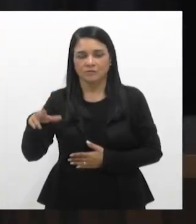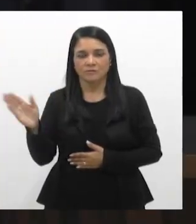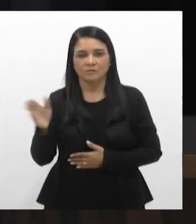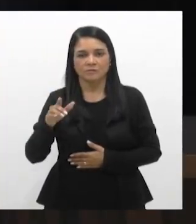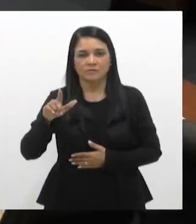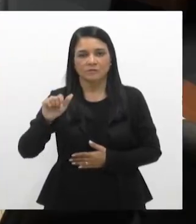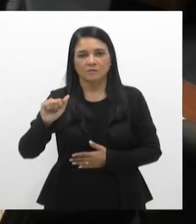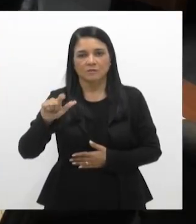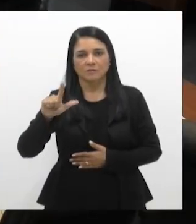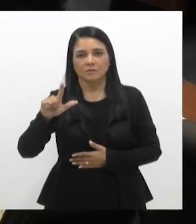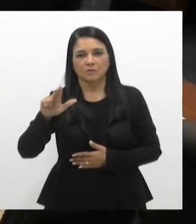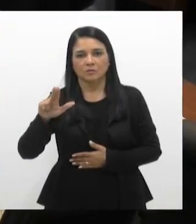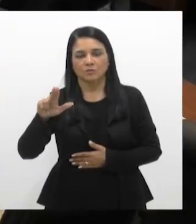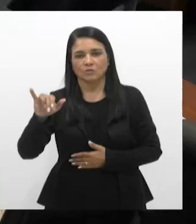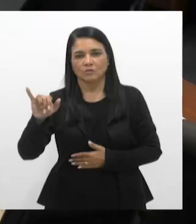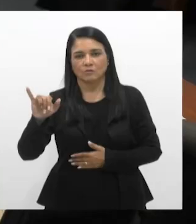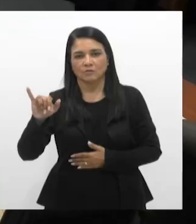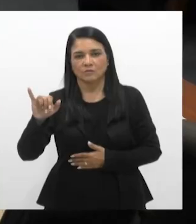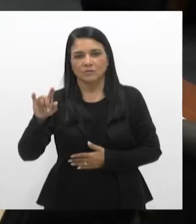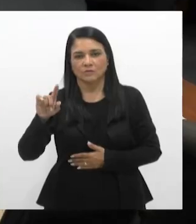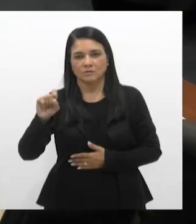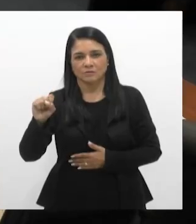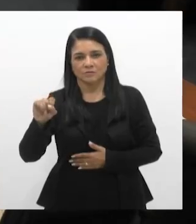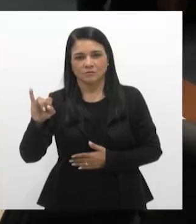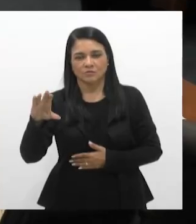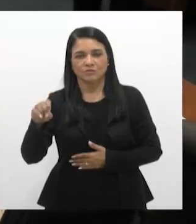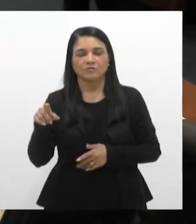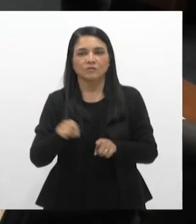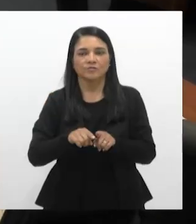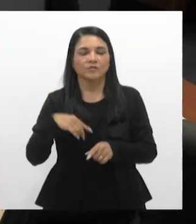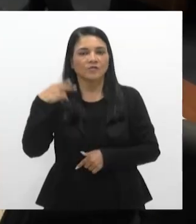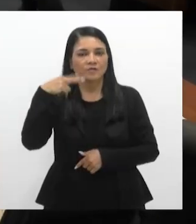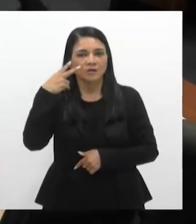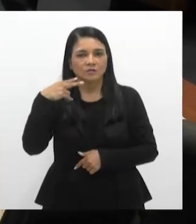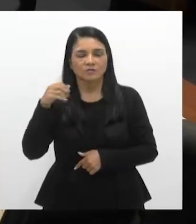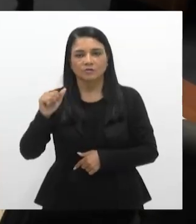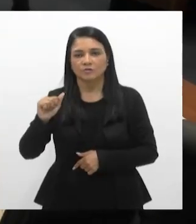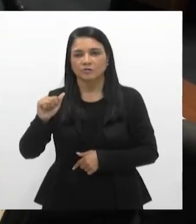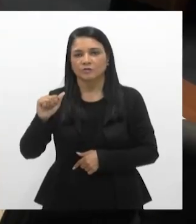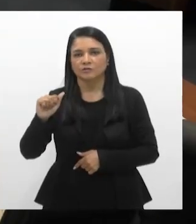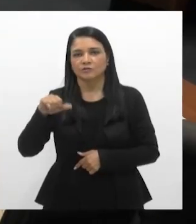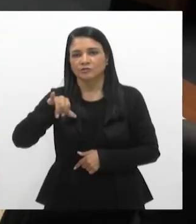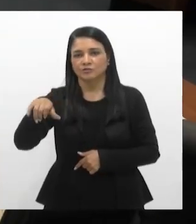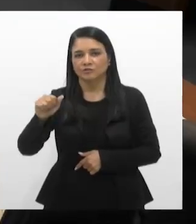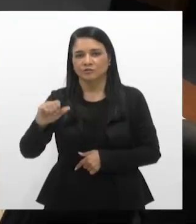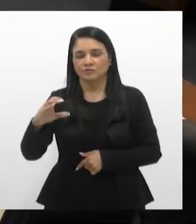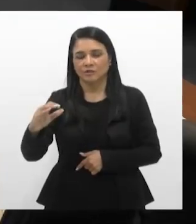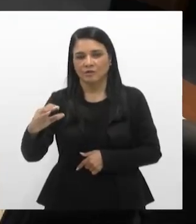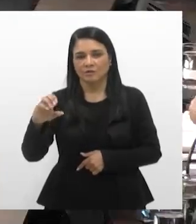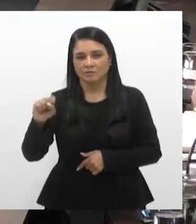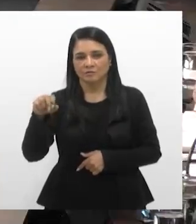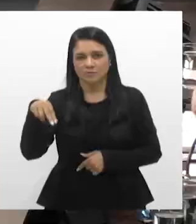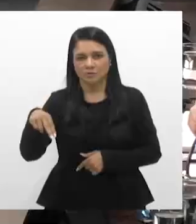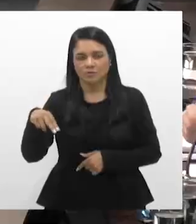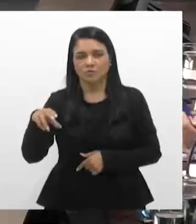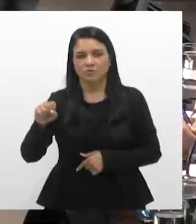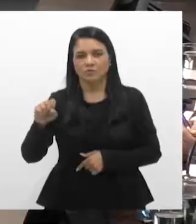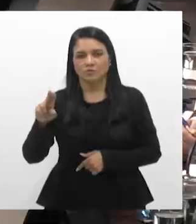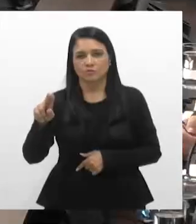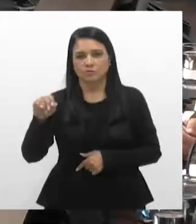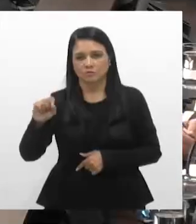bem-vindo. Vereador do município de São Pedro da Aldeia, Jackson Souza. Sejam todos bem-vindos ao parlamento.